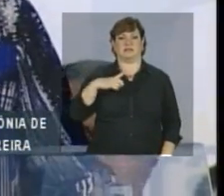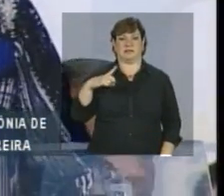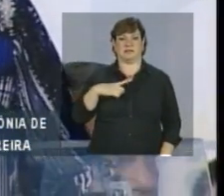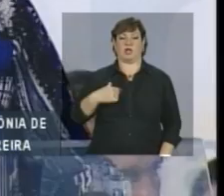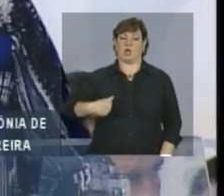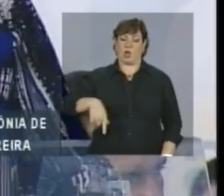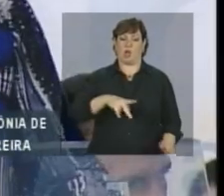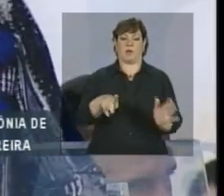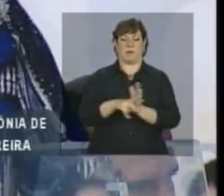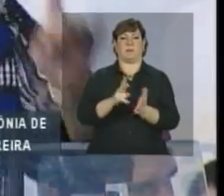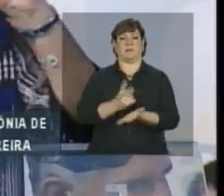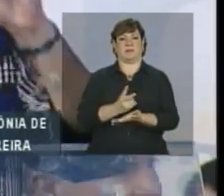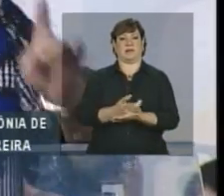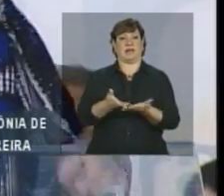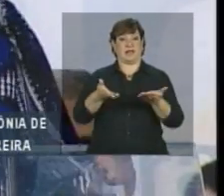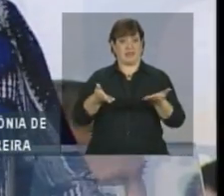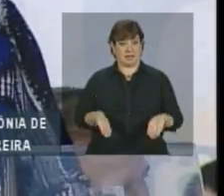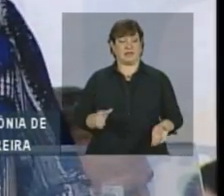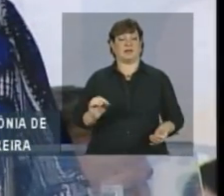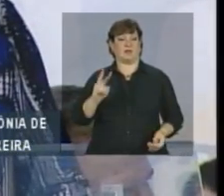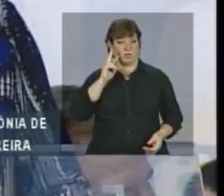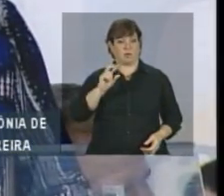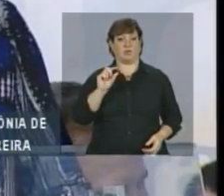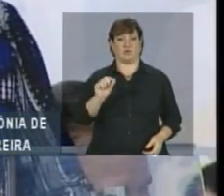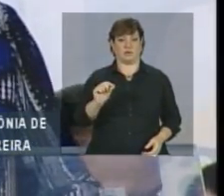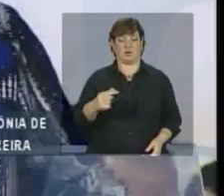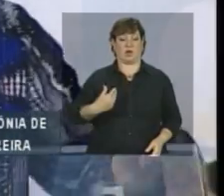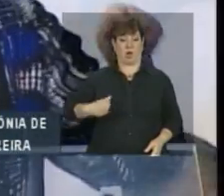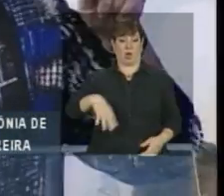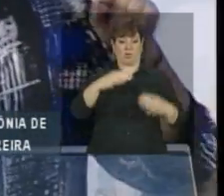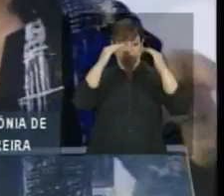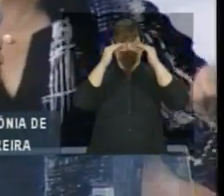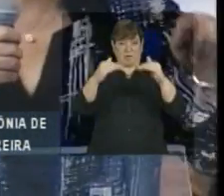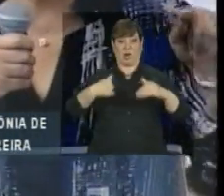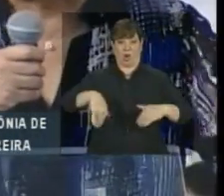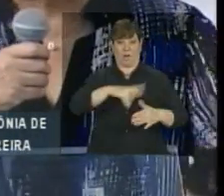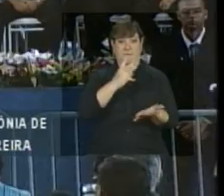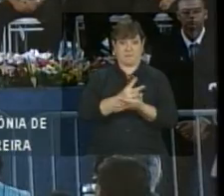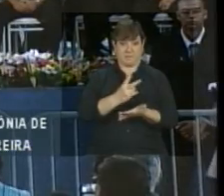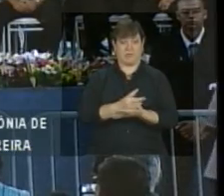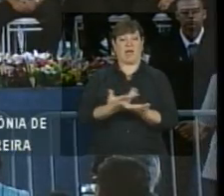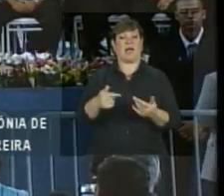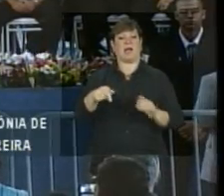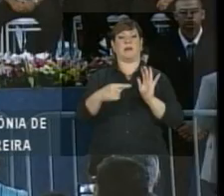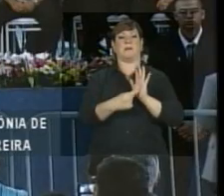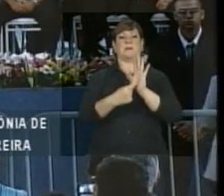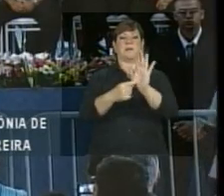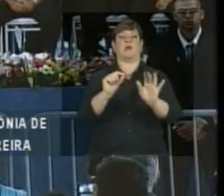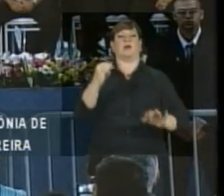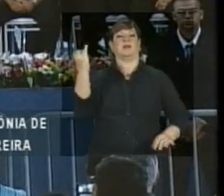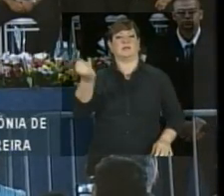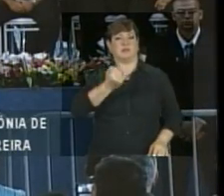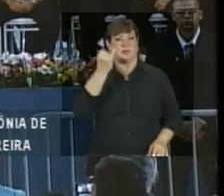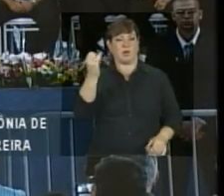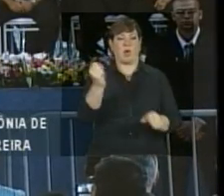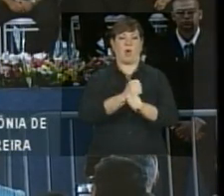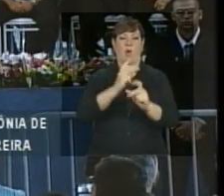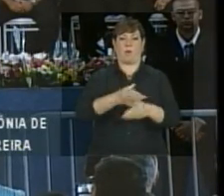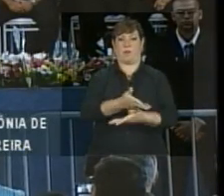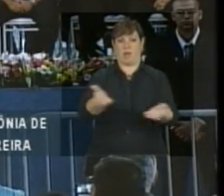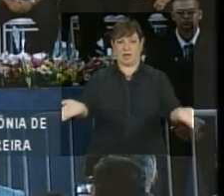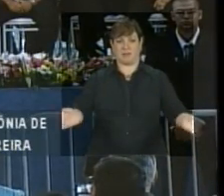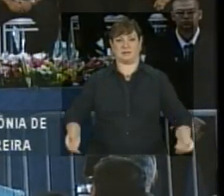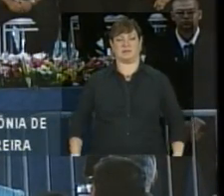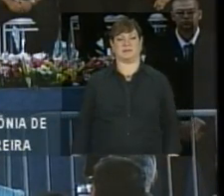nós mesmos. E esse olhar de respeito por nós mesmos é que expressa a importância de obras como